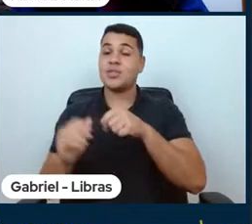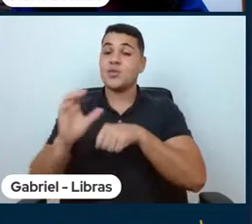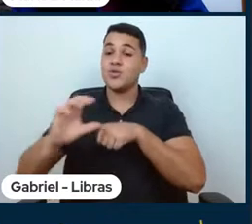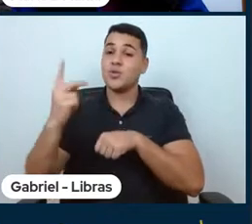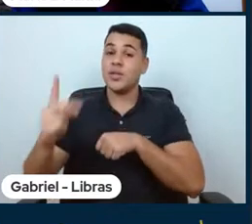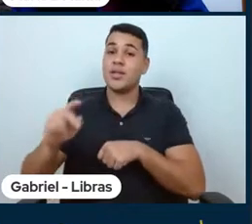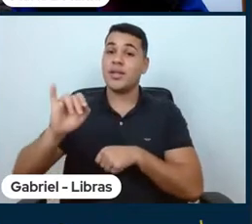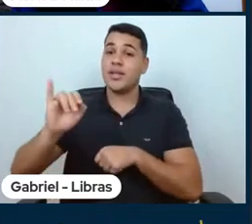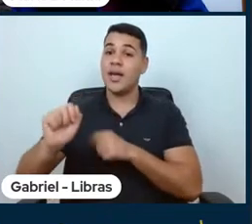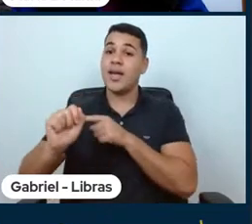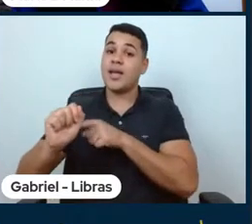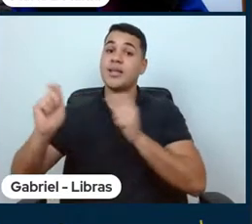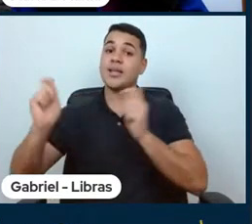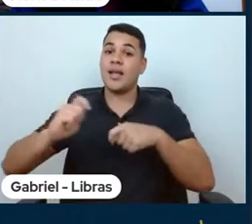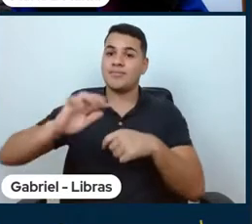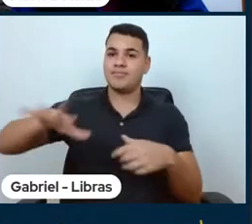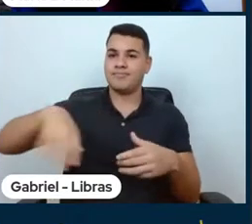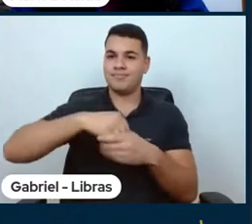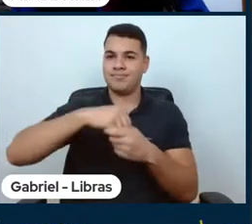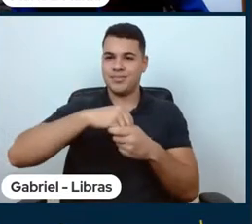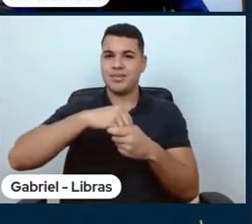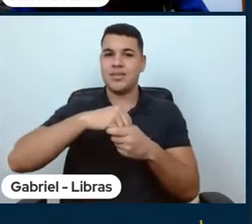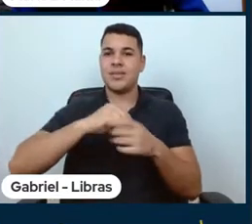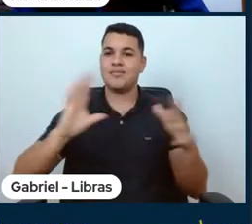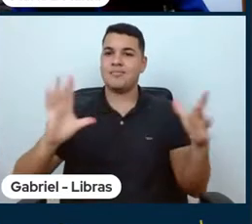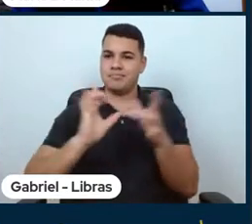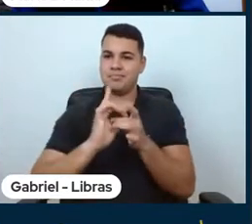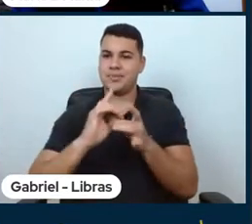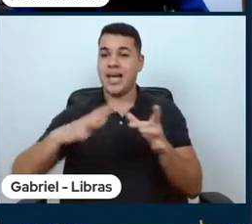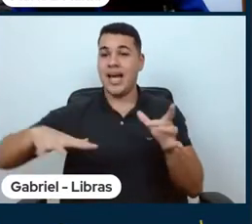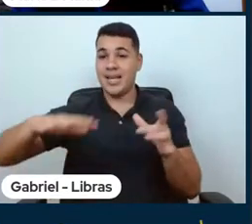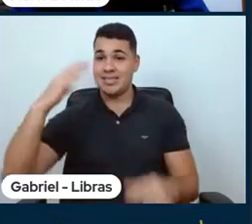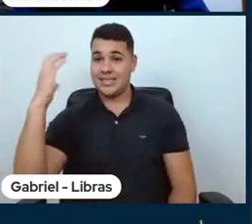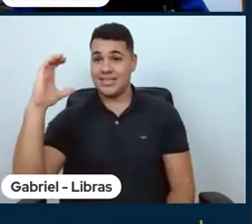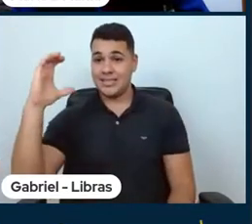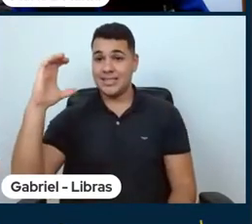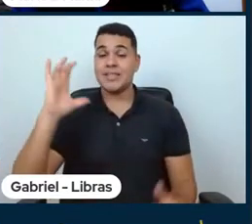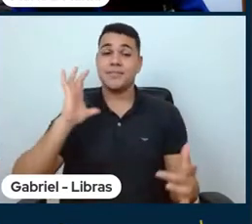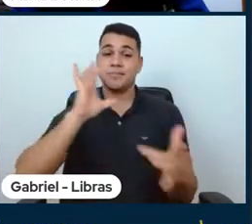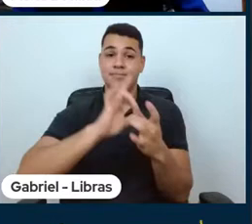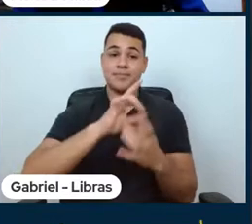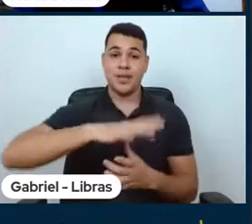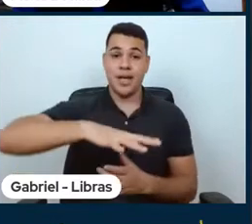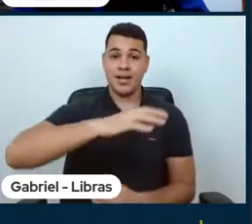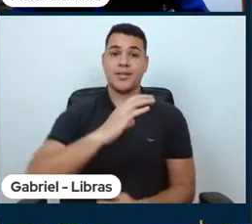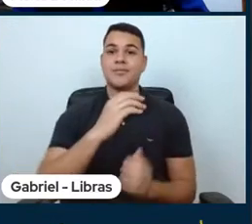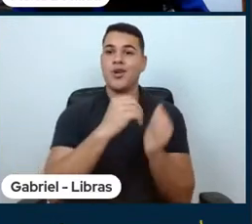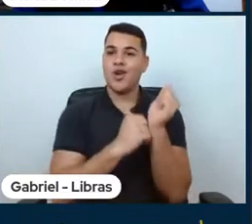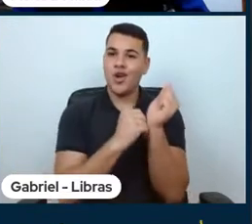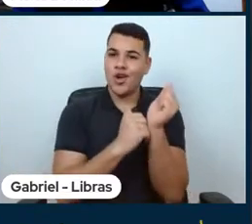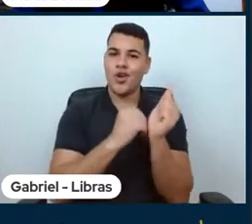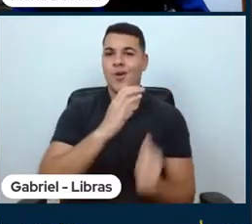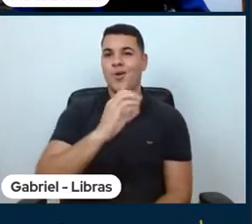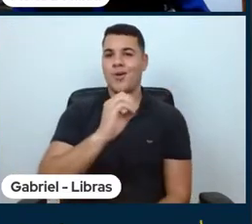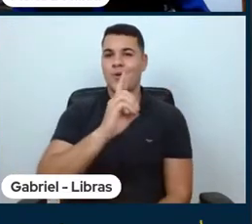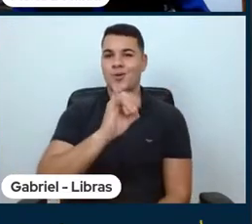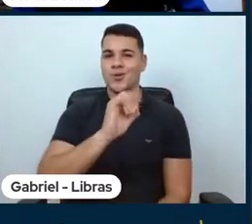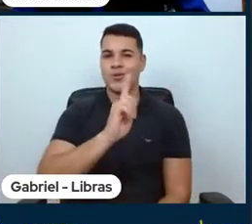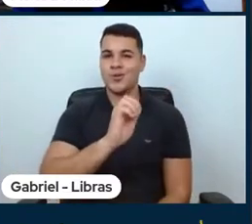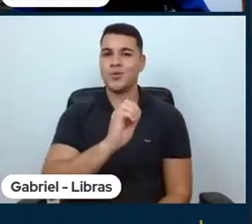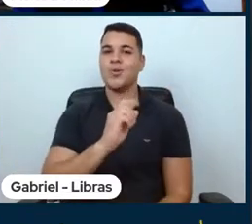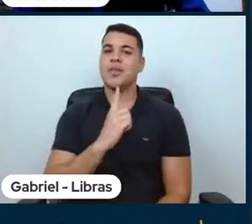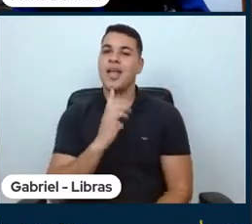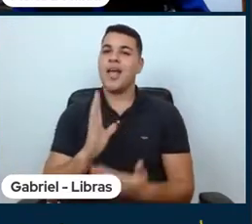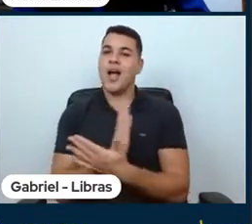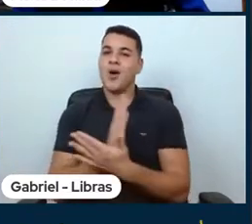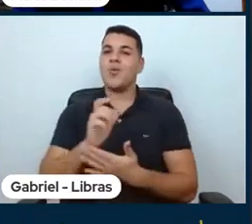ele mixa tanto a parte científica quanto a parte de código. Então, tem, por exemplo, alguns professores que trazem a